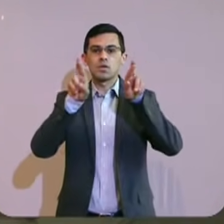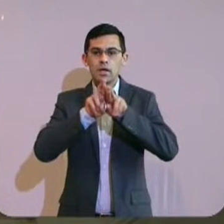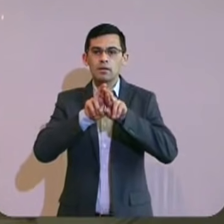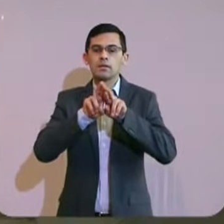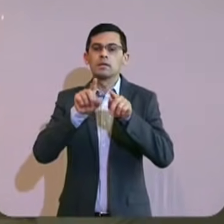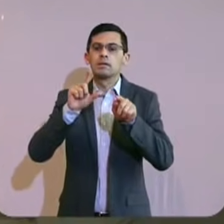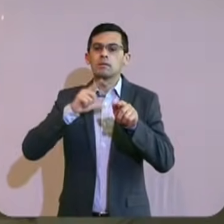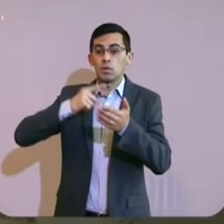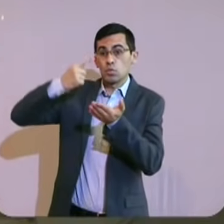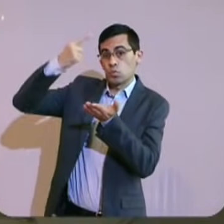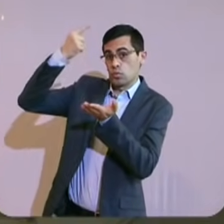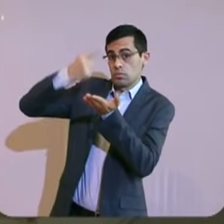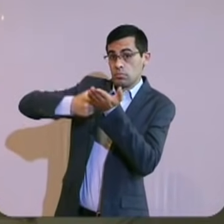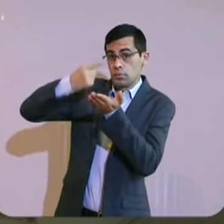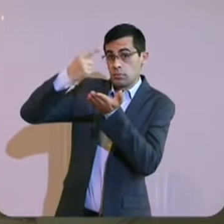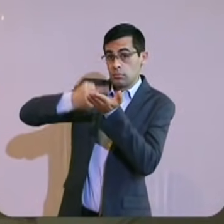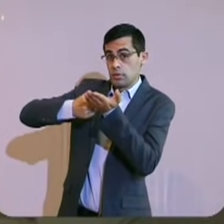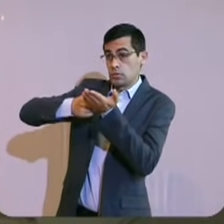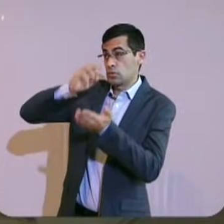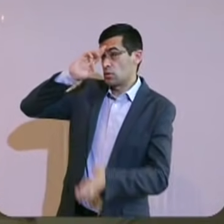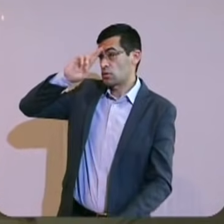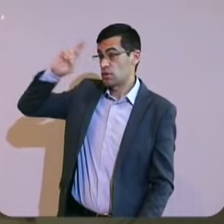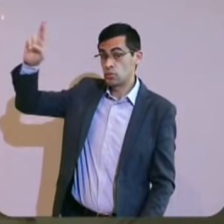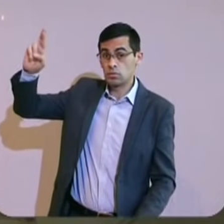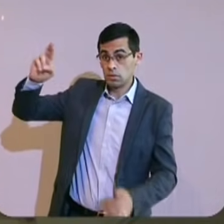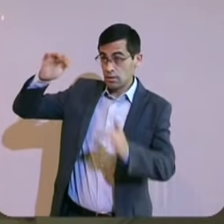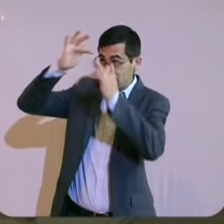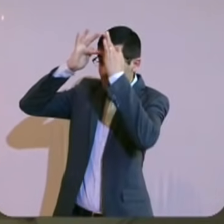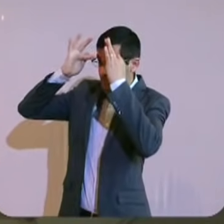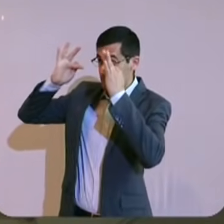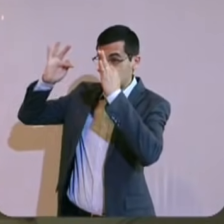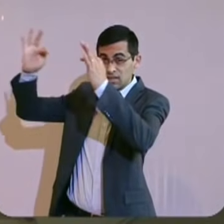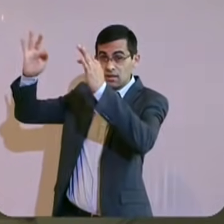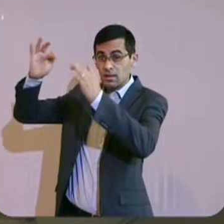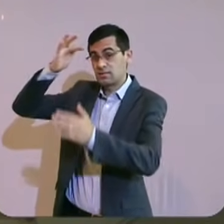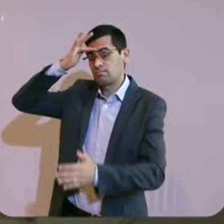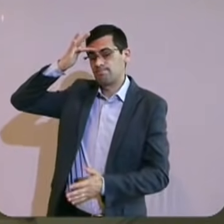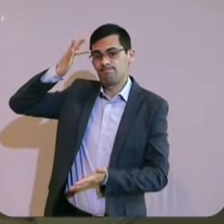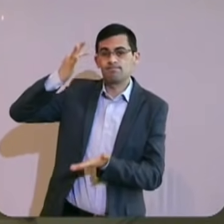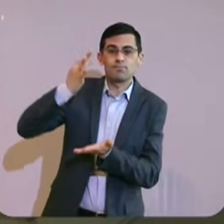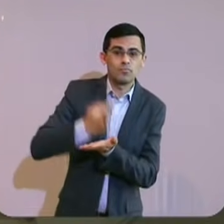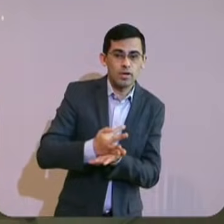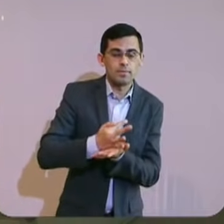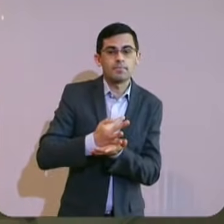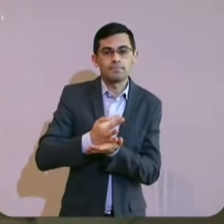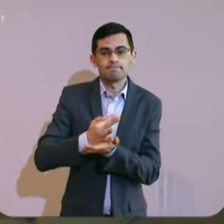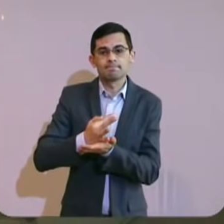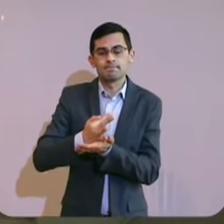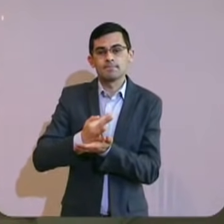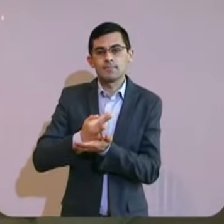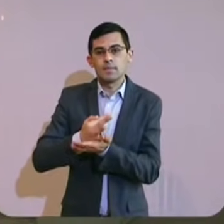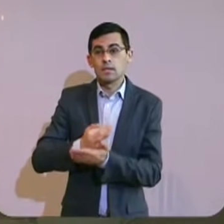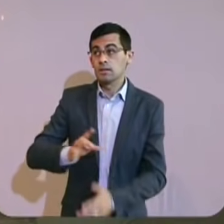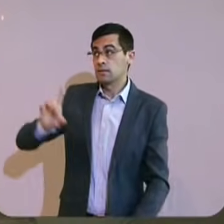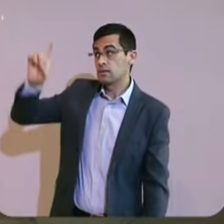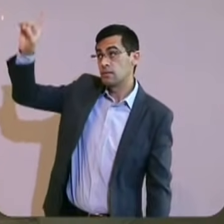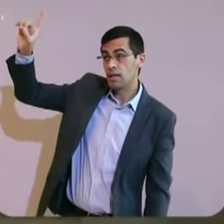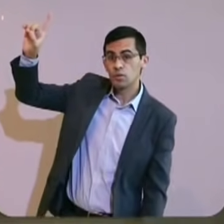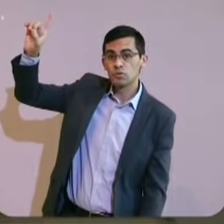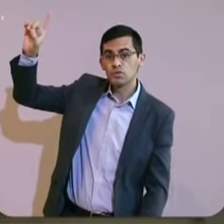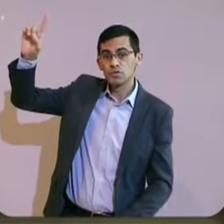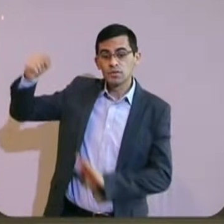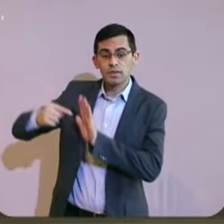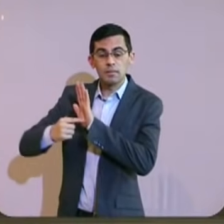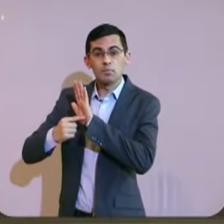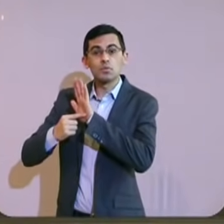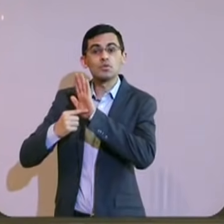nos comprometer com o Senhor em fé e fidelidade. É interessante que Deus revelou para